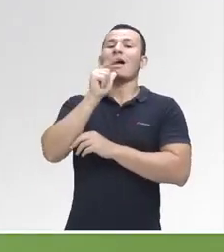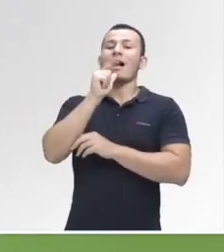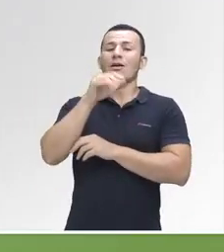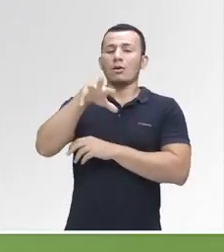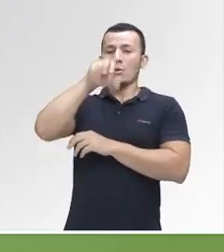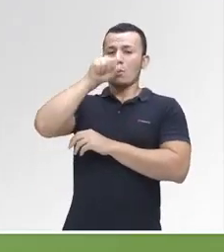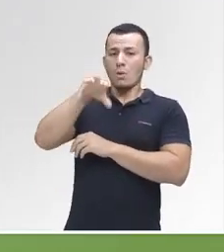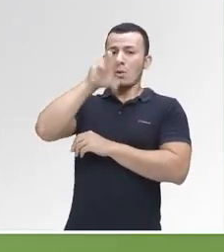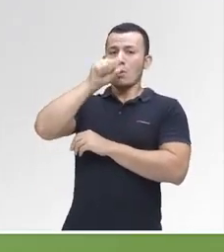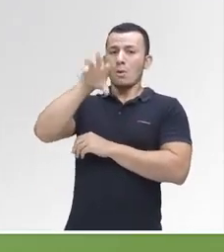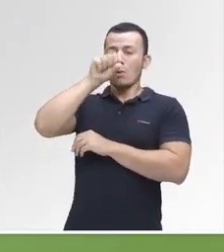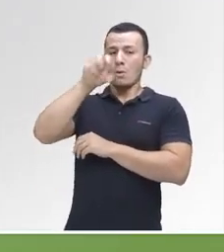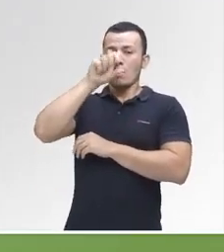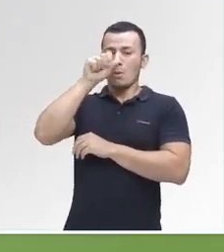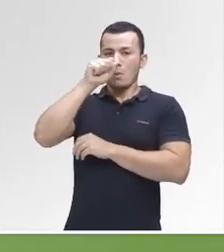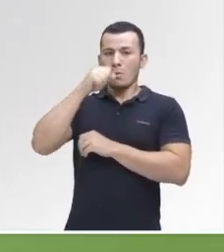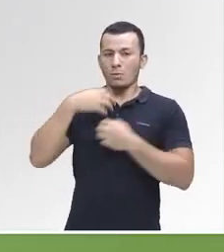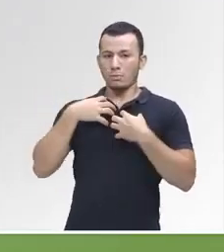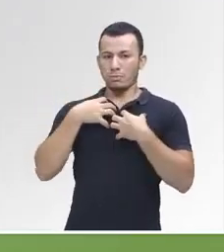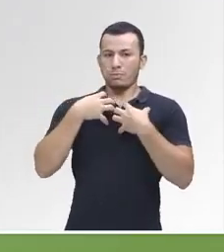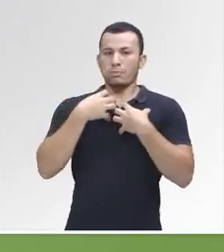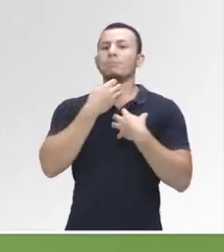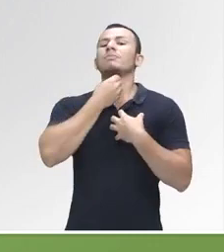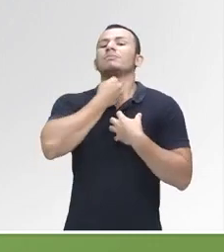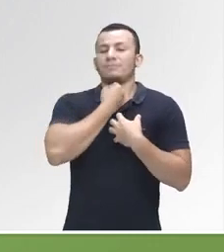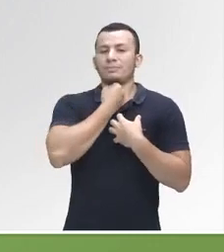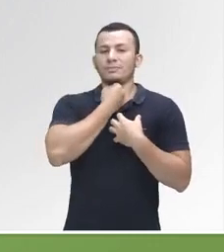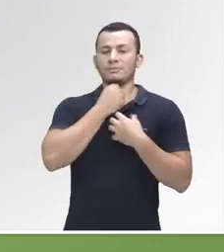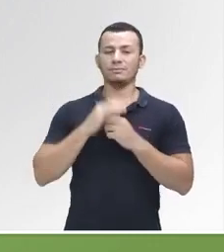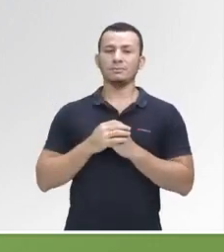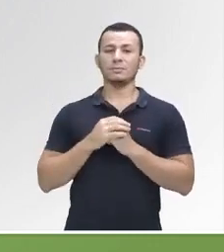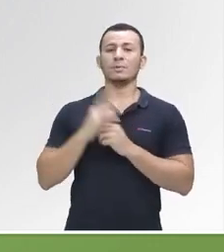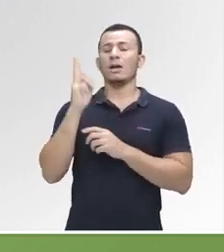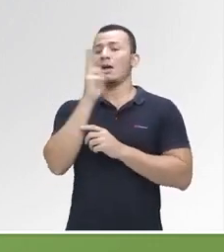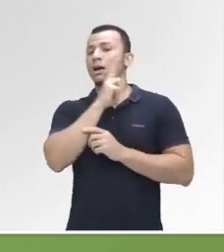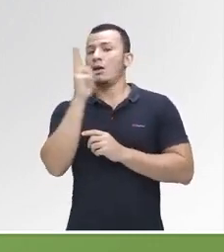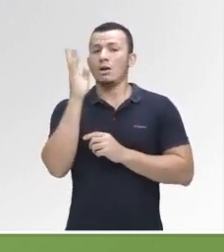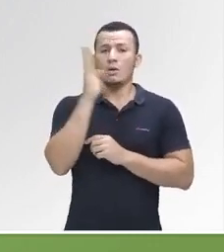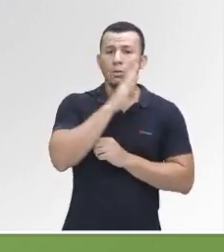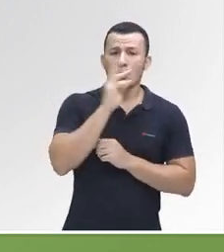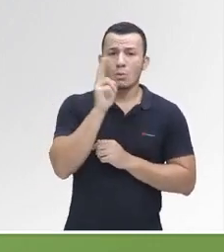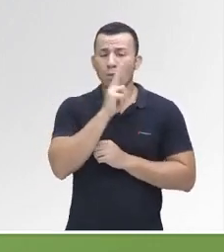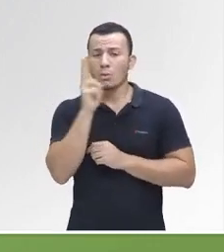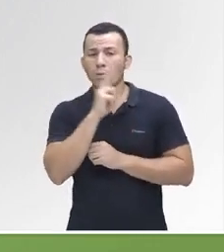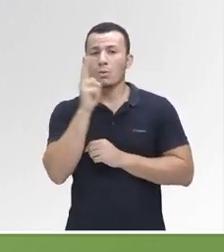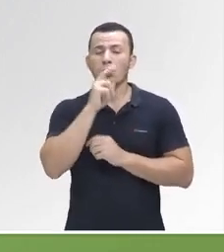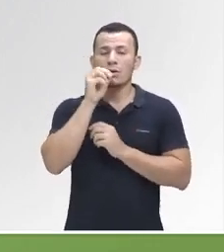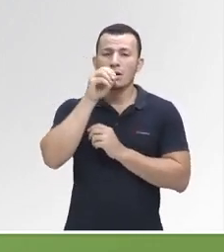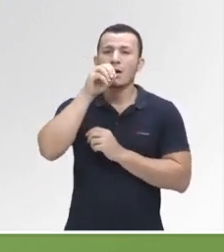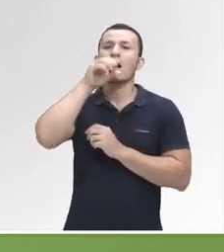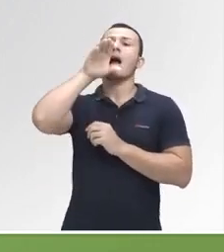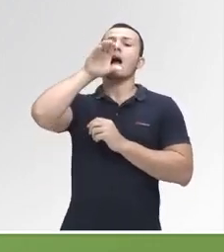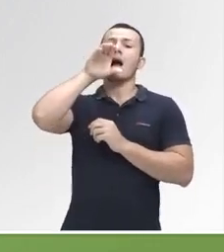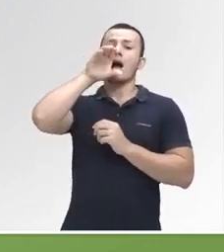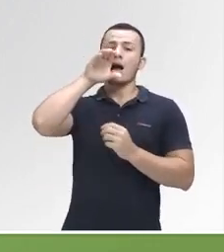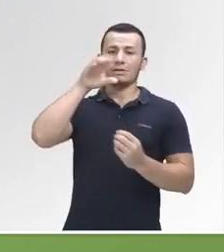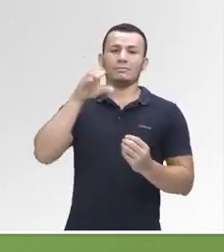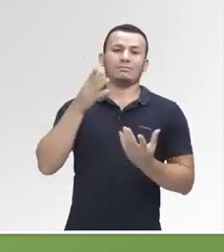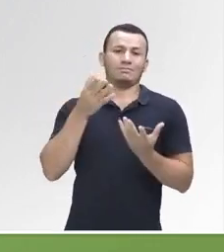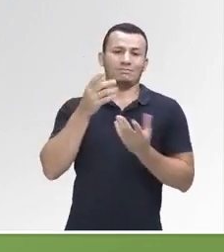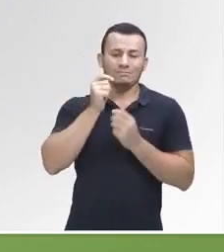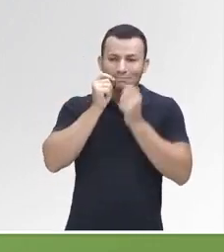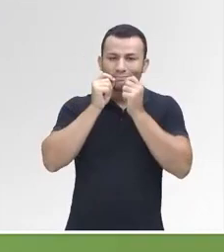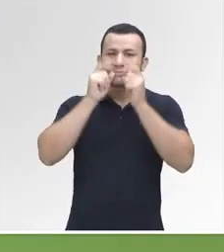narinas, o que resulta no fechamento da laringe. No desespero, a mesma abre a boca na tentativa de respirar.